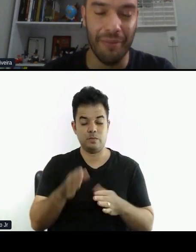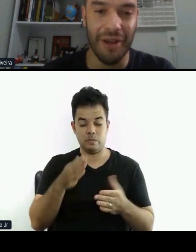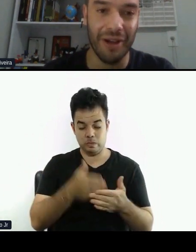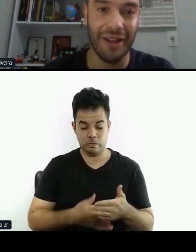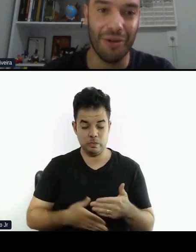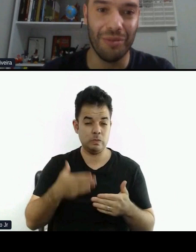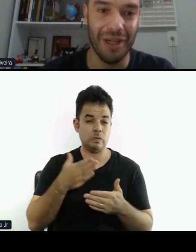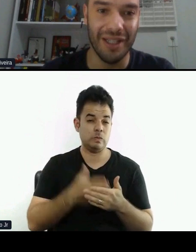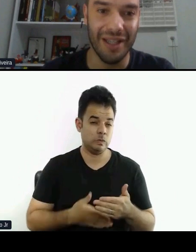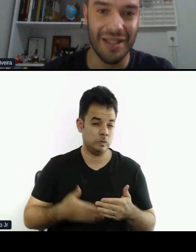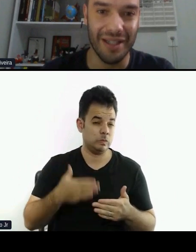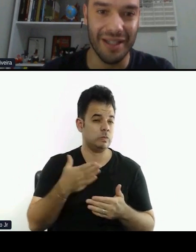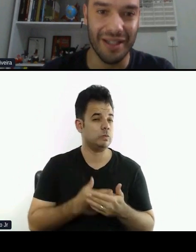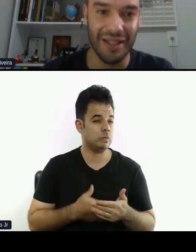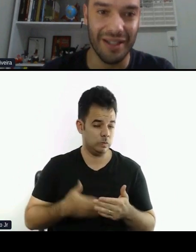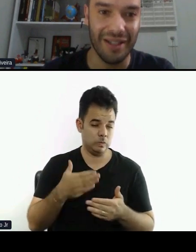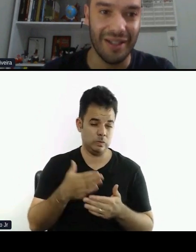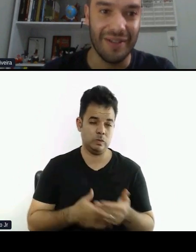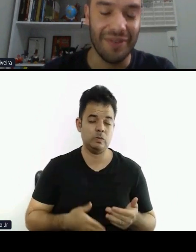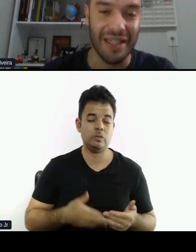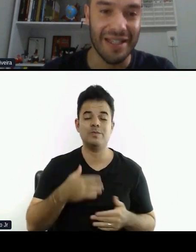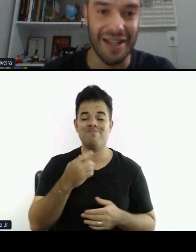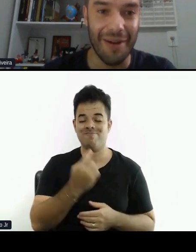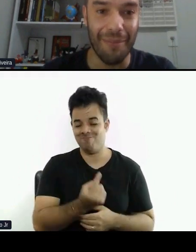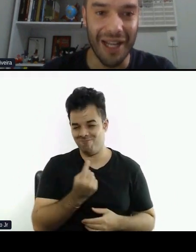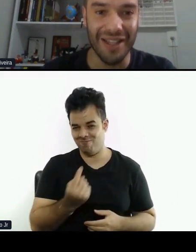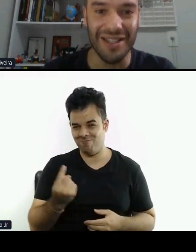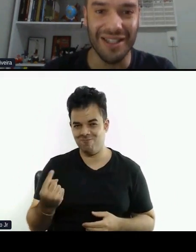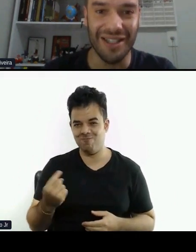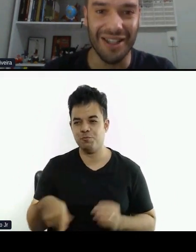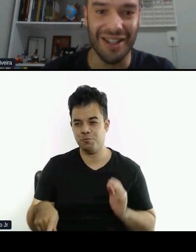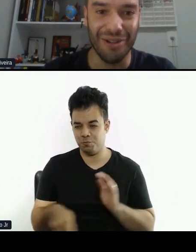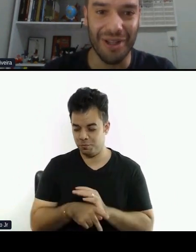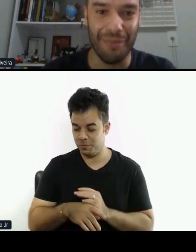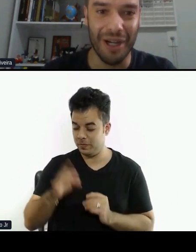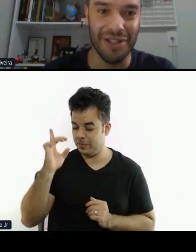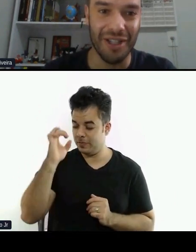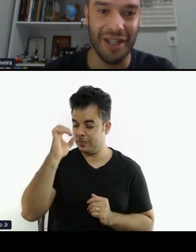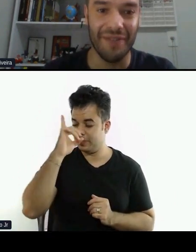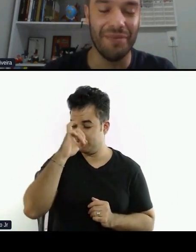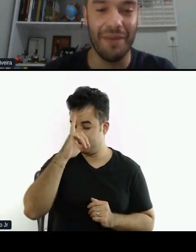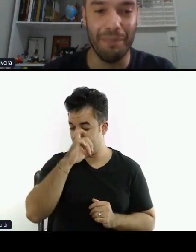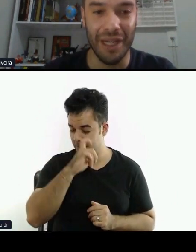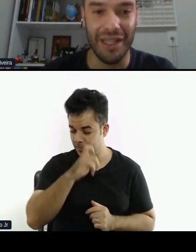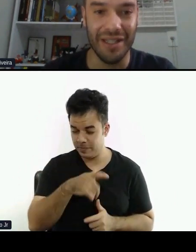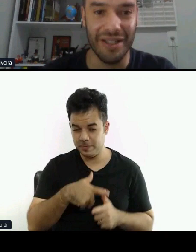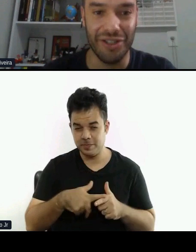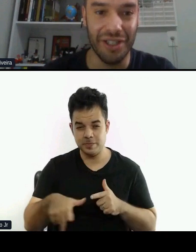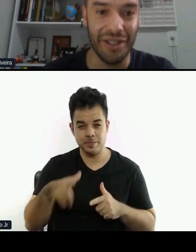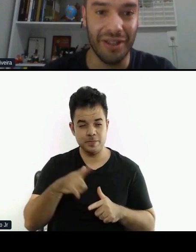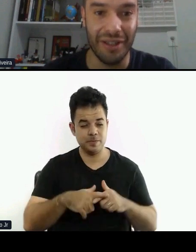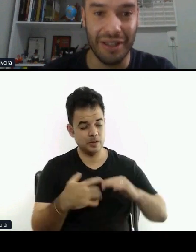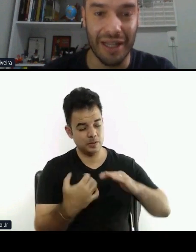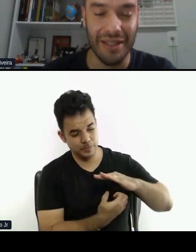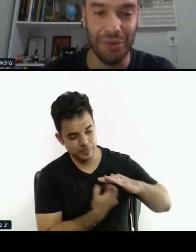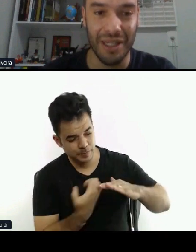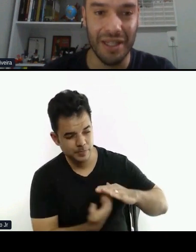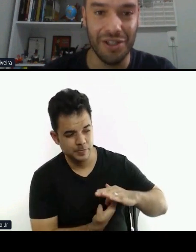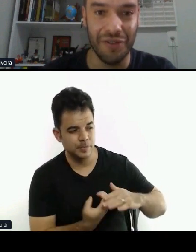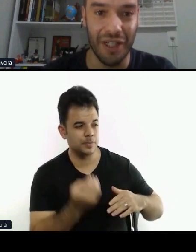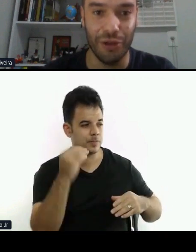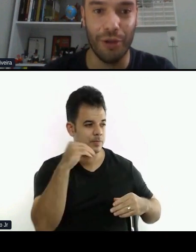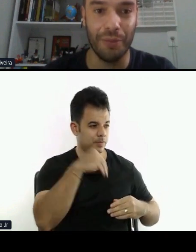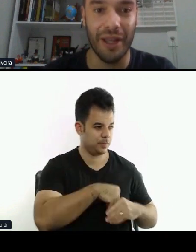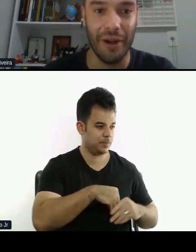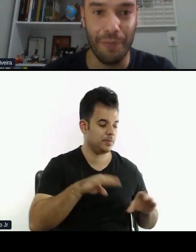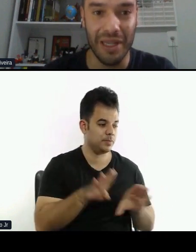permeia cada um ali dessas camadas ali, né, tanto da parte da empresa, de trazer uma iniciativa